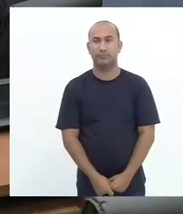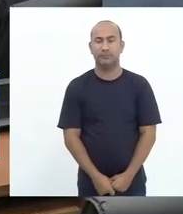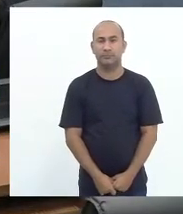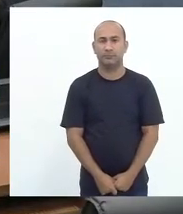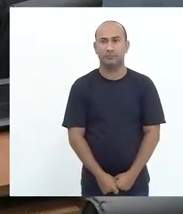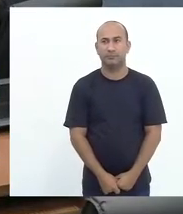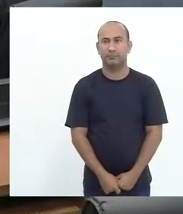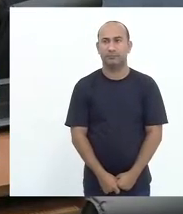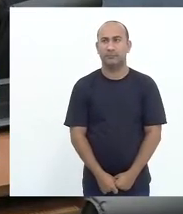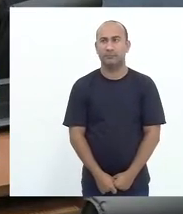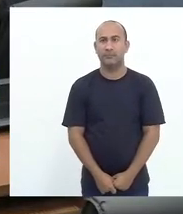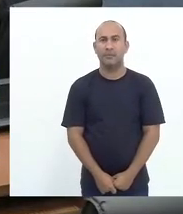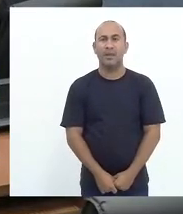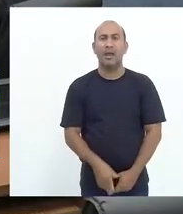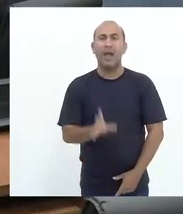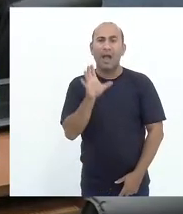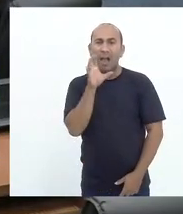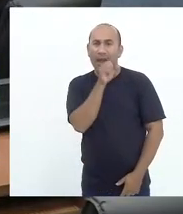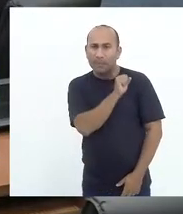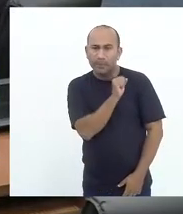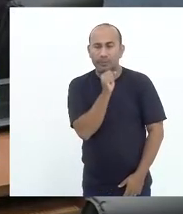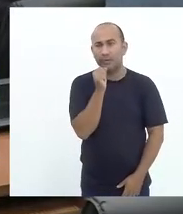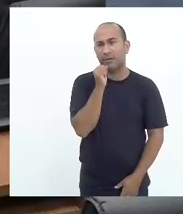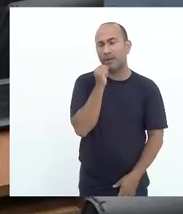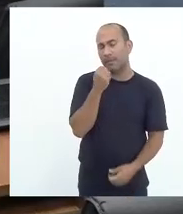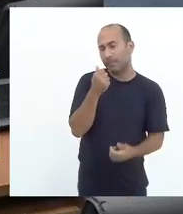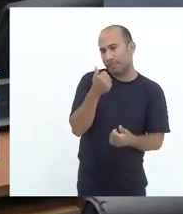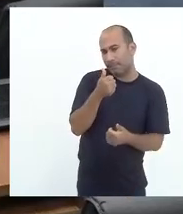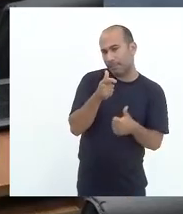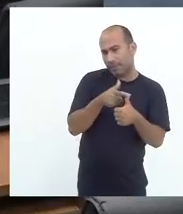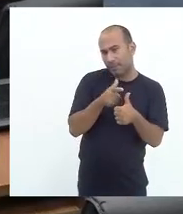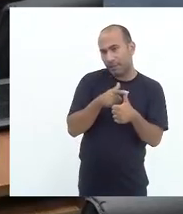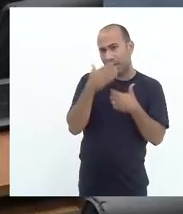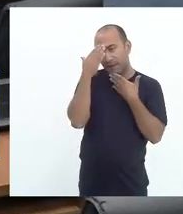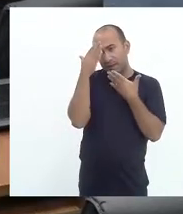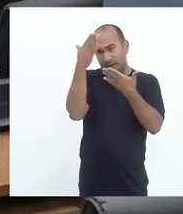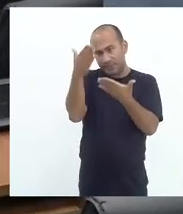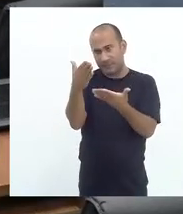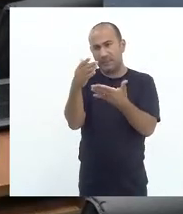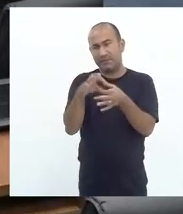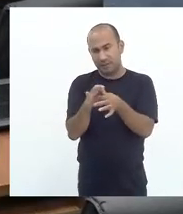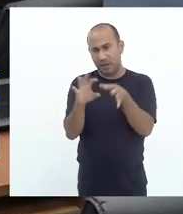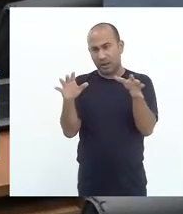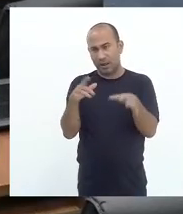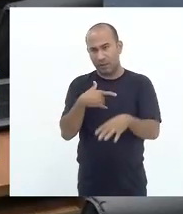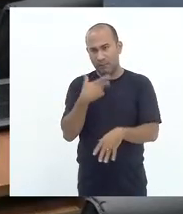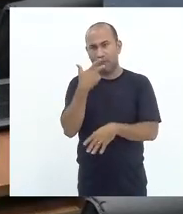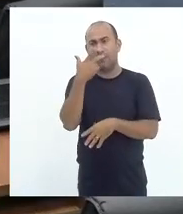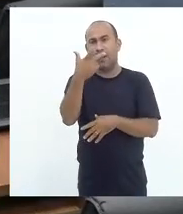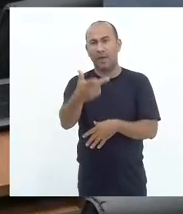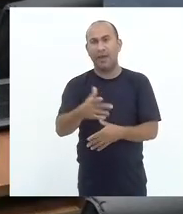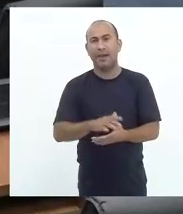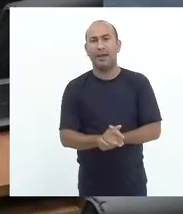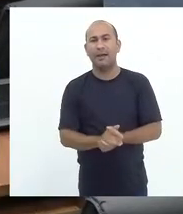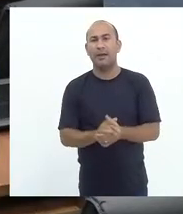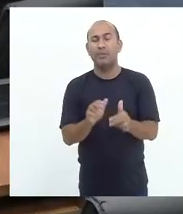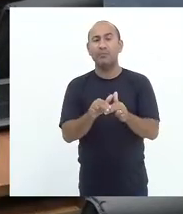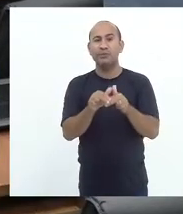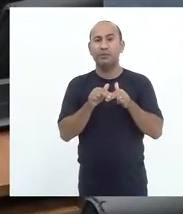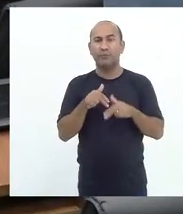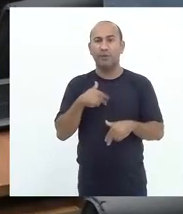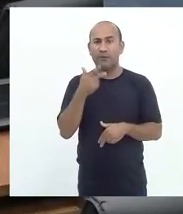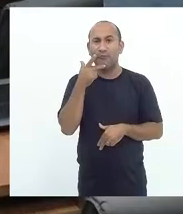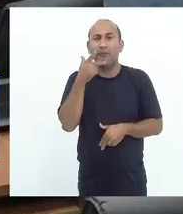Oi, muito rapidamente, deputado Valtec, primeiro agradecendo sua parte, que para falar que